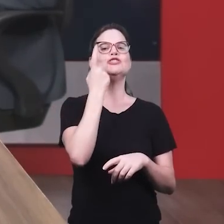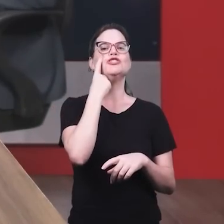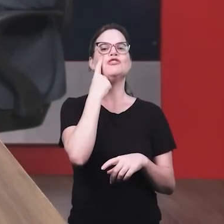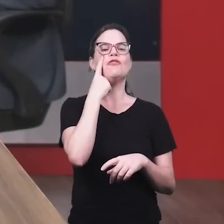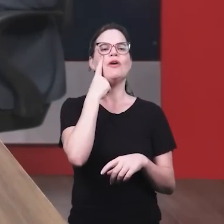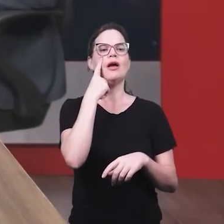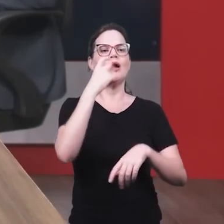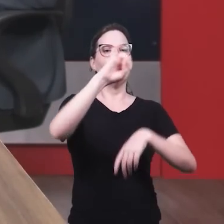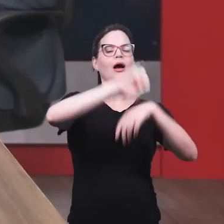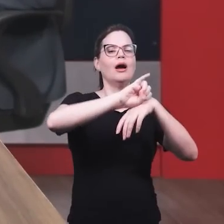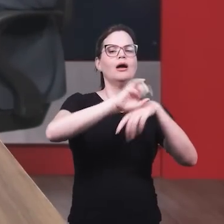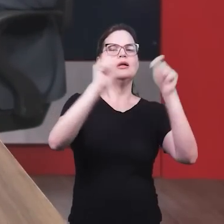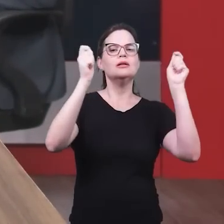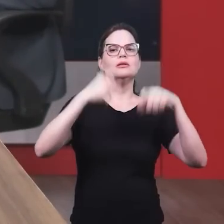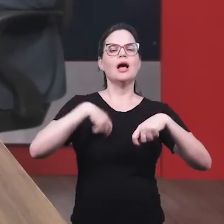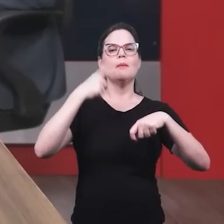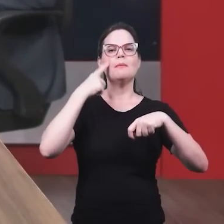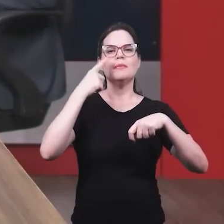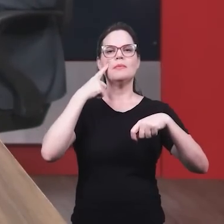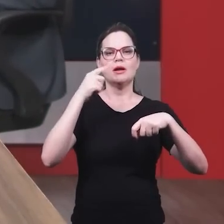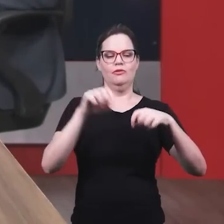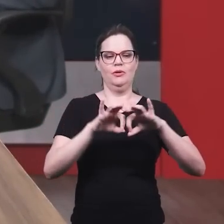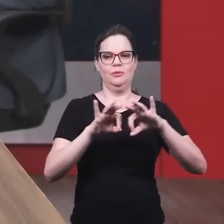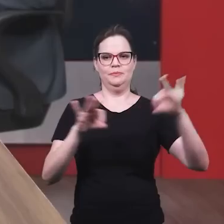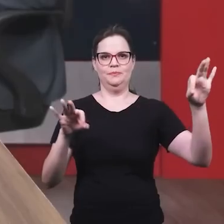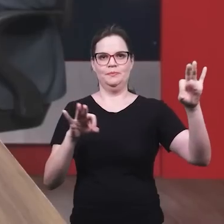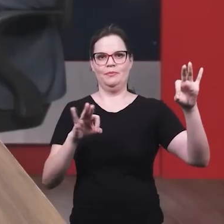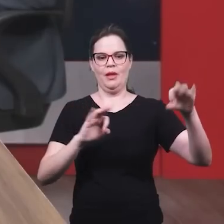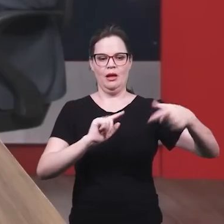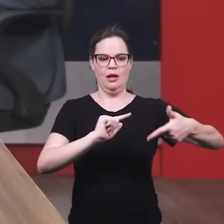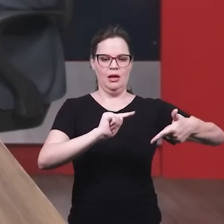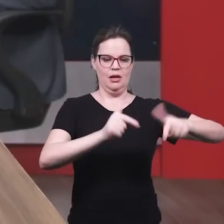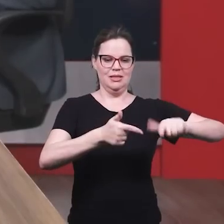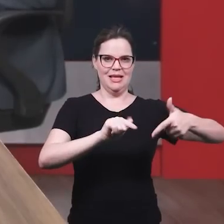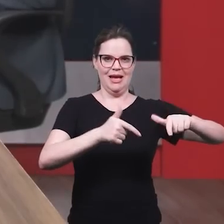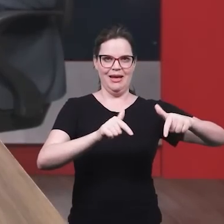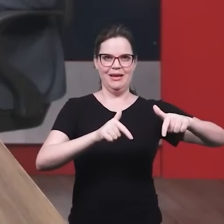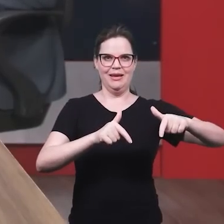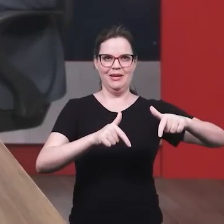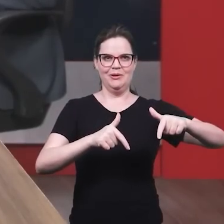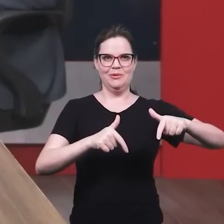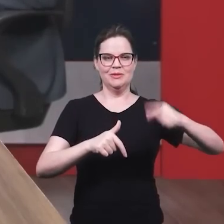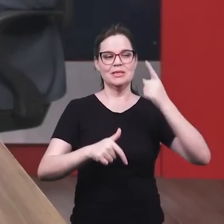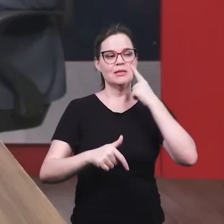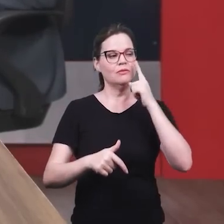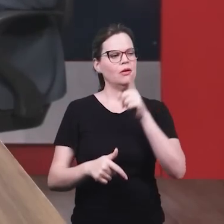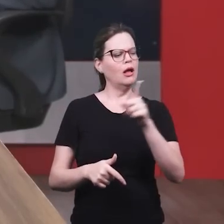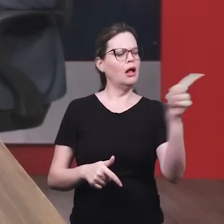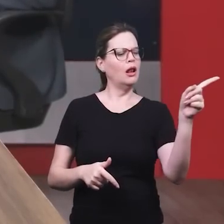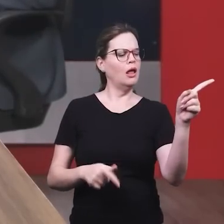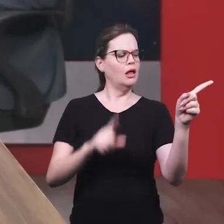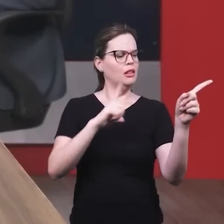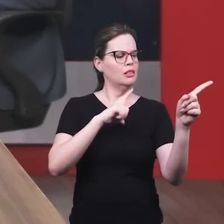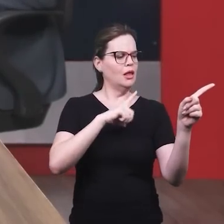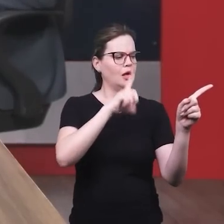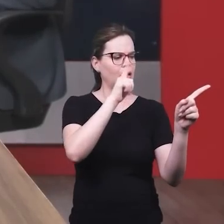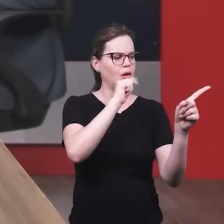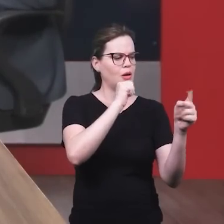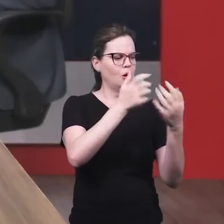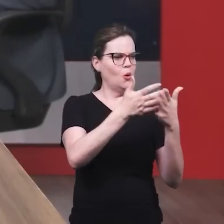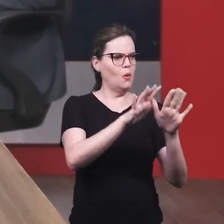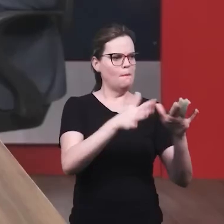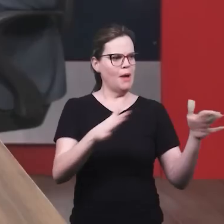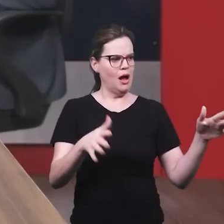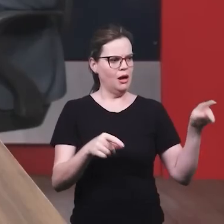entre a largura de Israel naquela região ali. Você olha para um lado, você vê o Mar da Galileia a olho